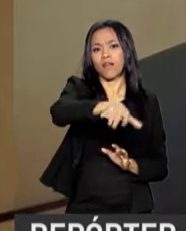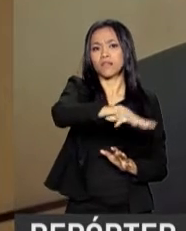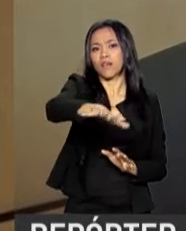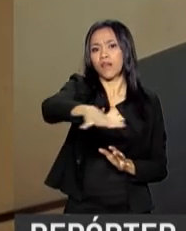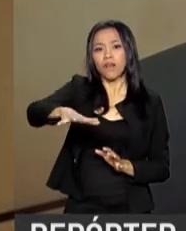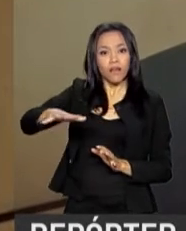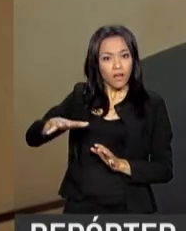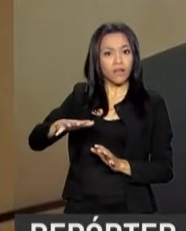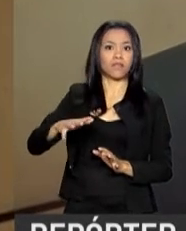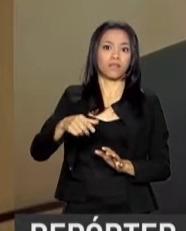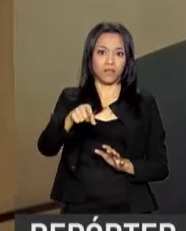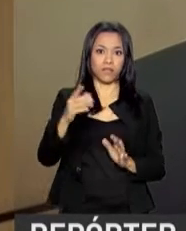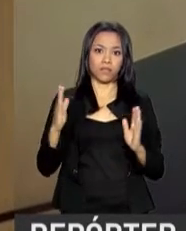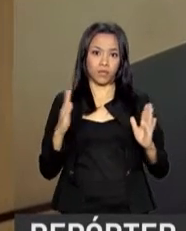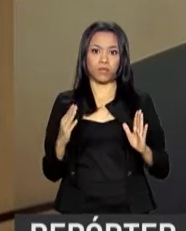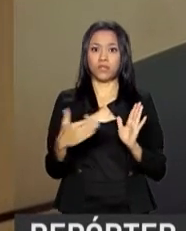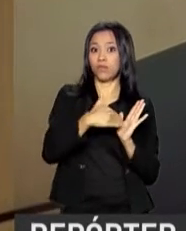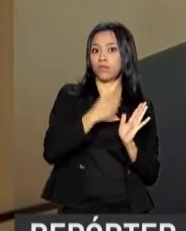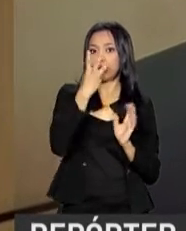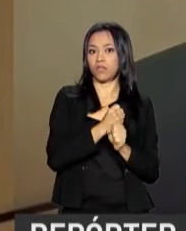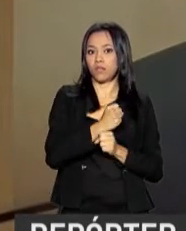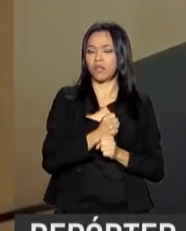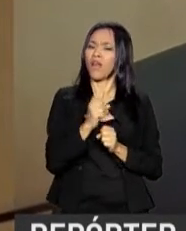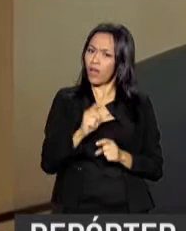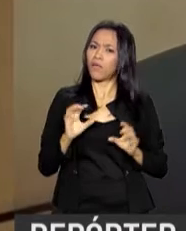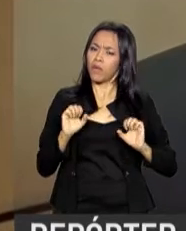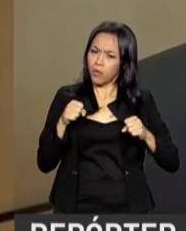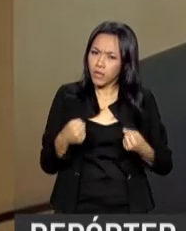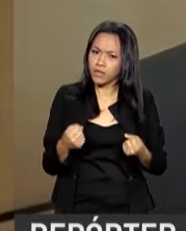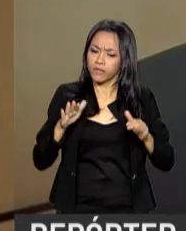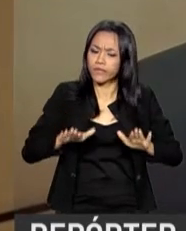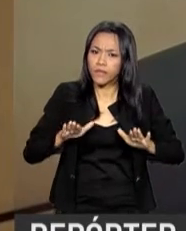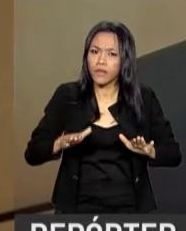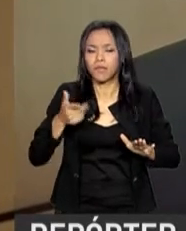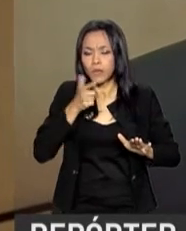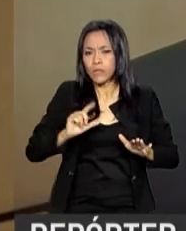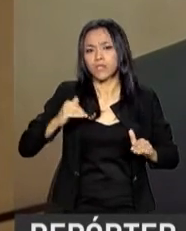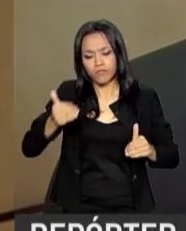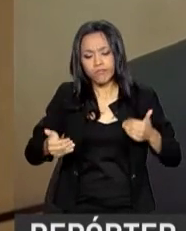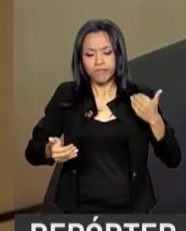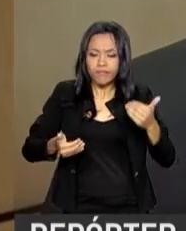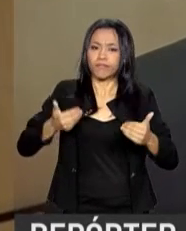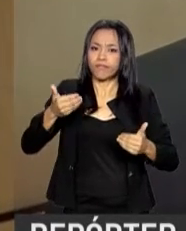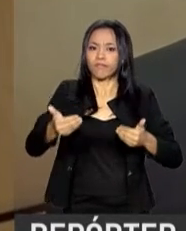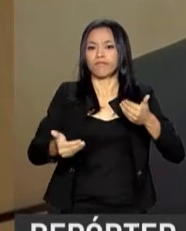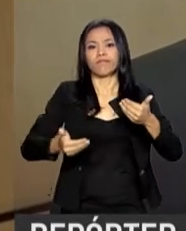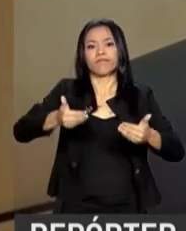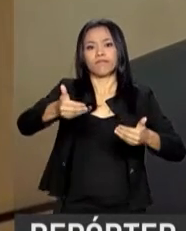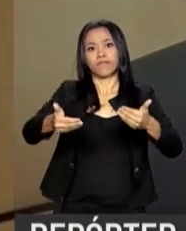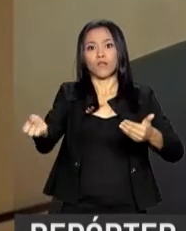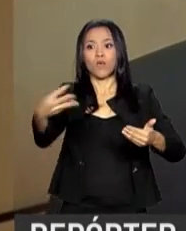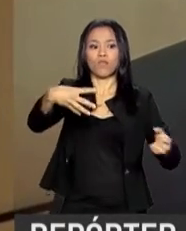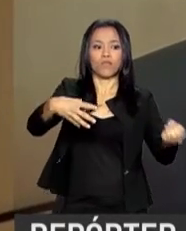últimos três anos é uma recuperação mais lenta mas ela está existindo estão em havendo investimentos